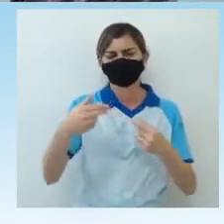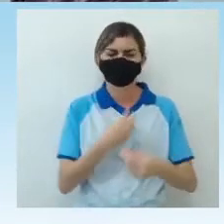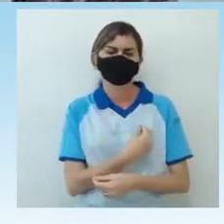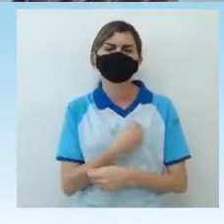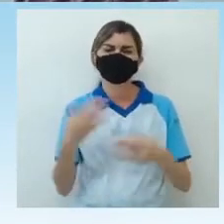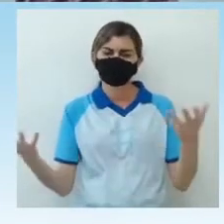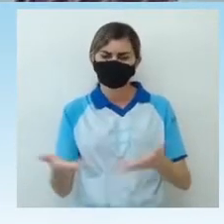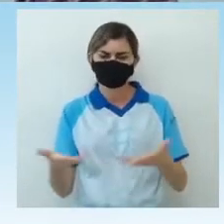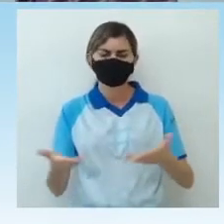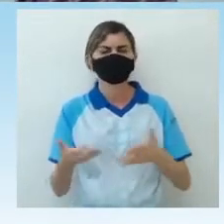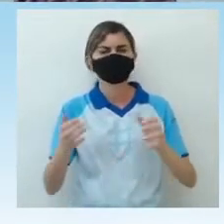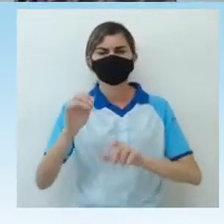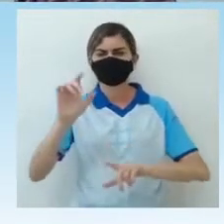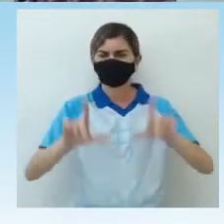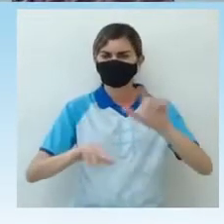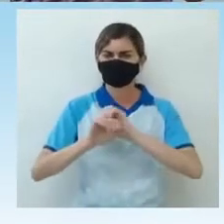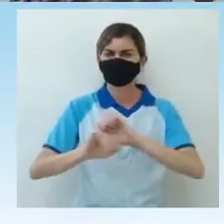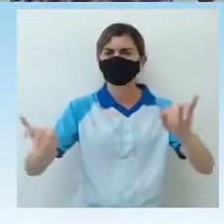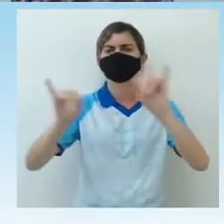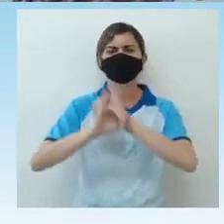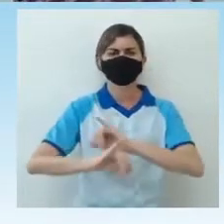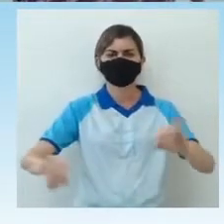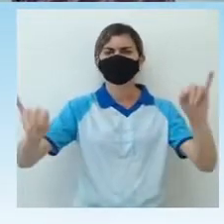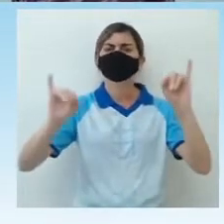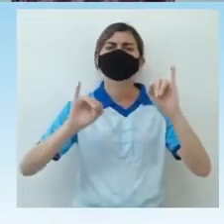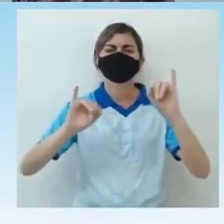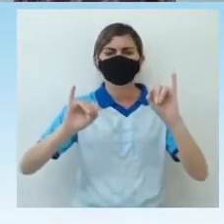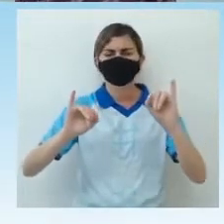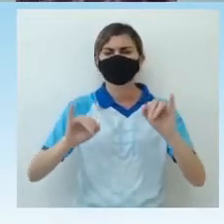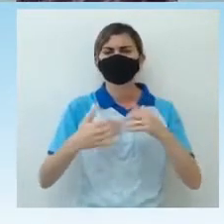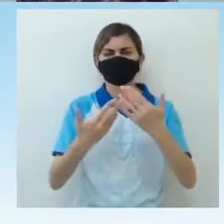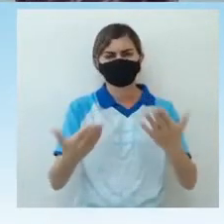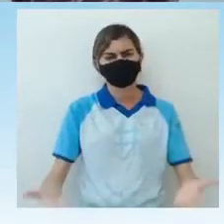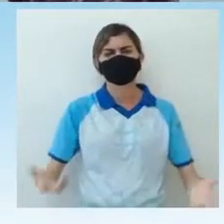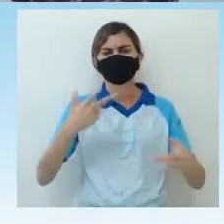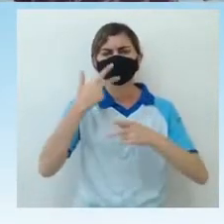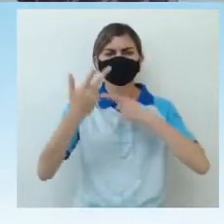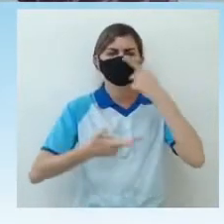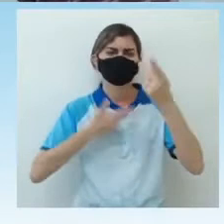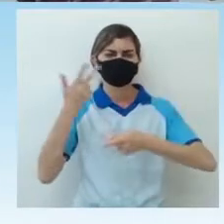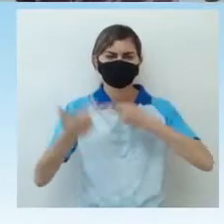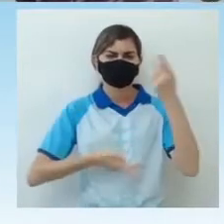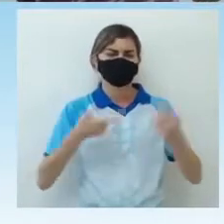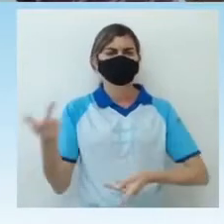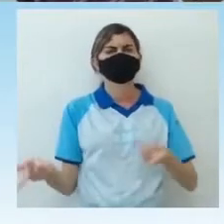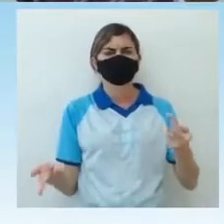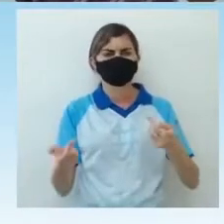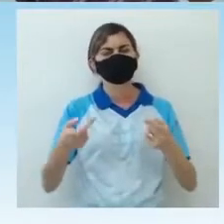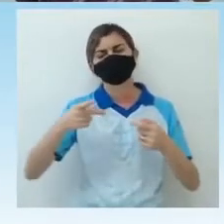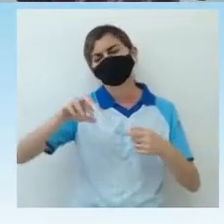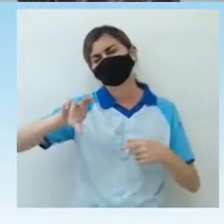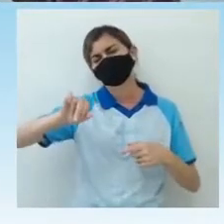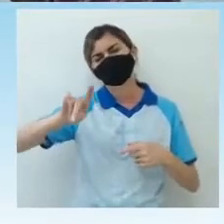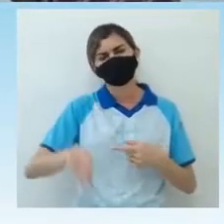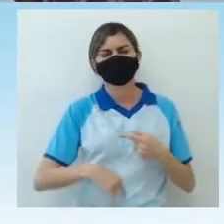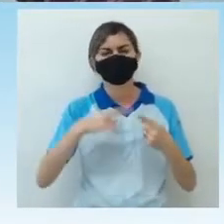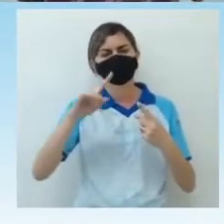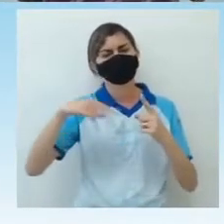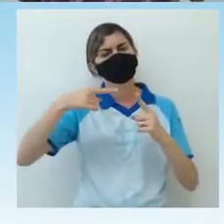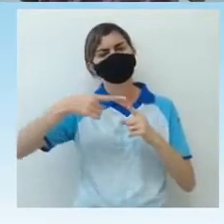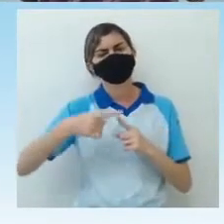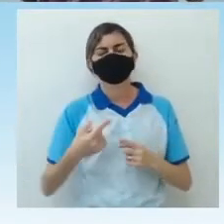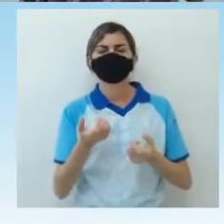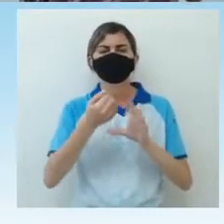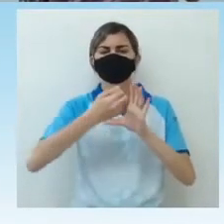hoje. Publicidade é aquele nicho que fala sobre um produto, sobre um objeto, fala